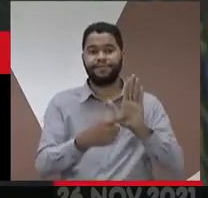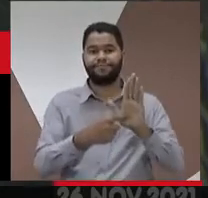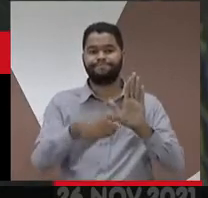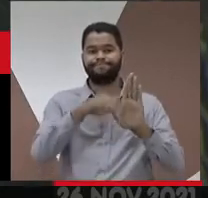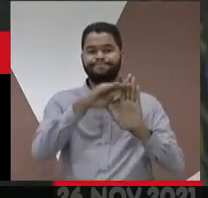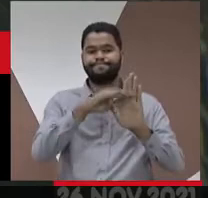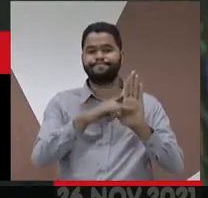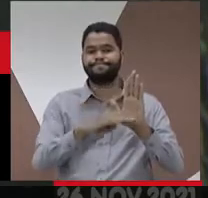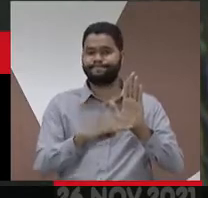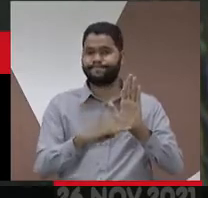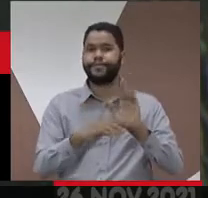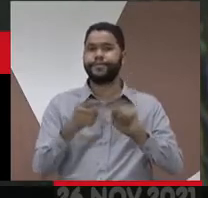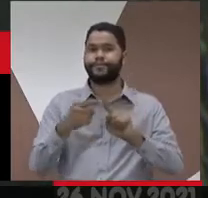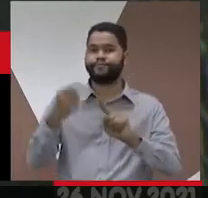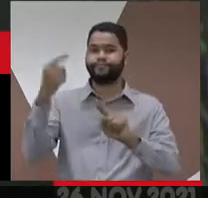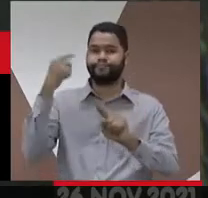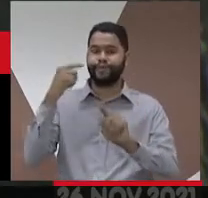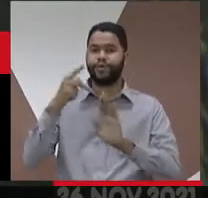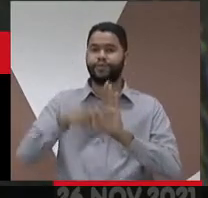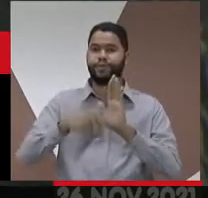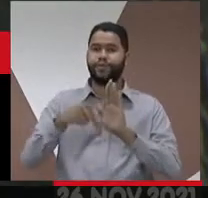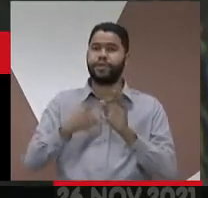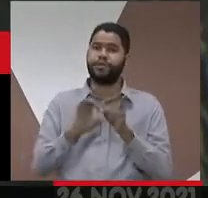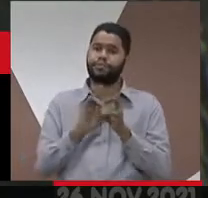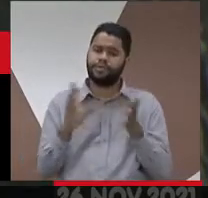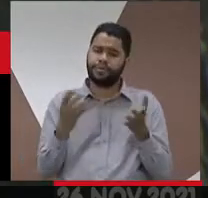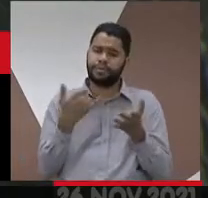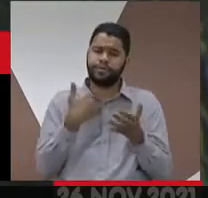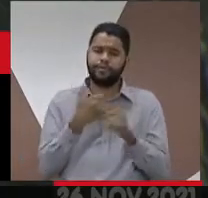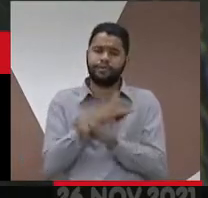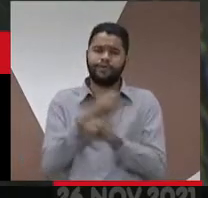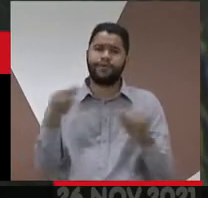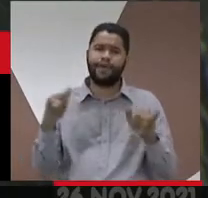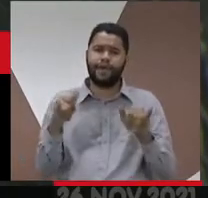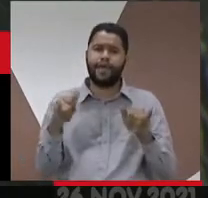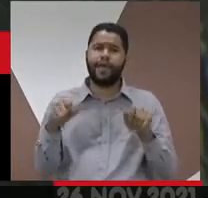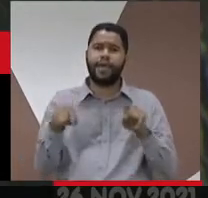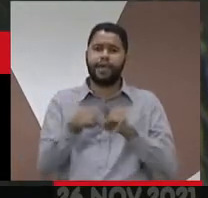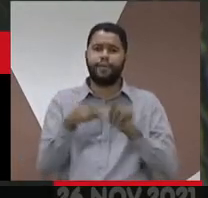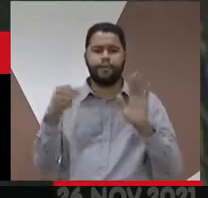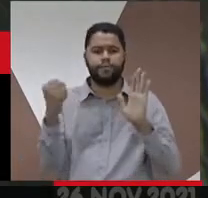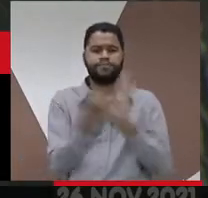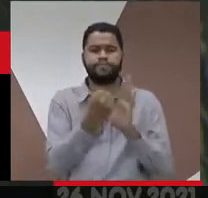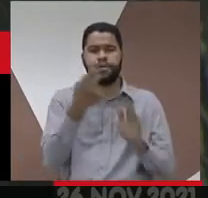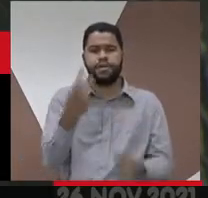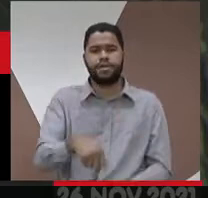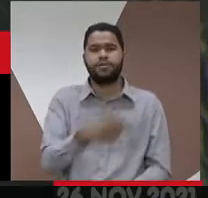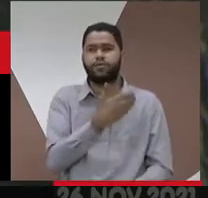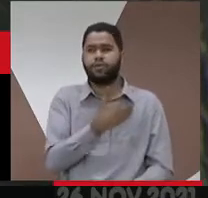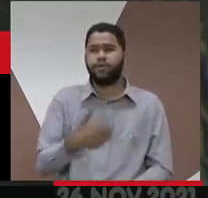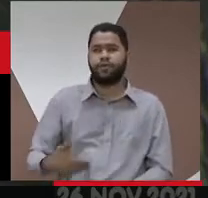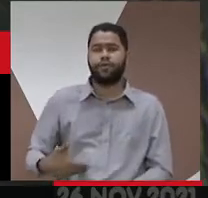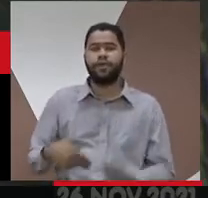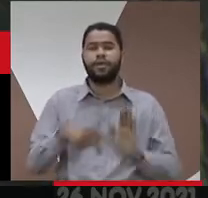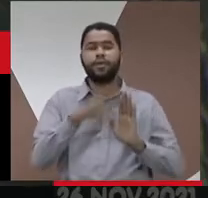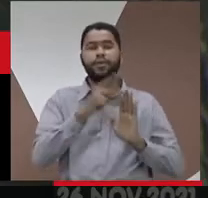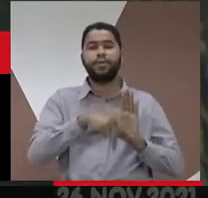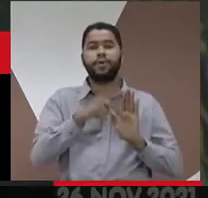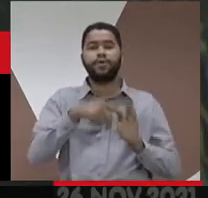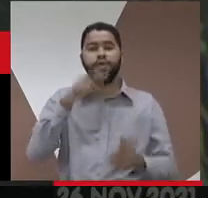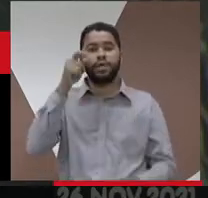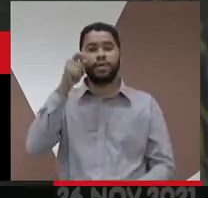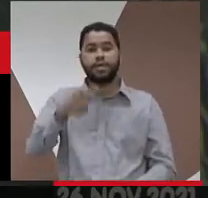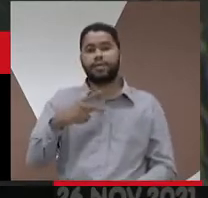marca deste projeto, me permitam dizer também, é uma marca deste governo, que toca projetos com